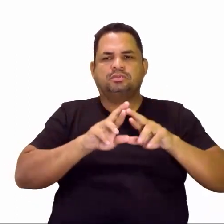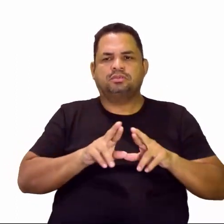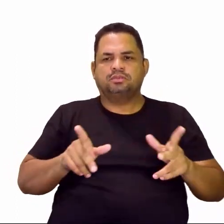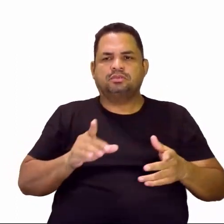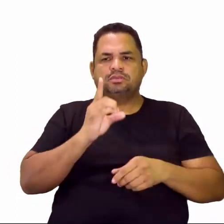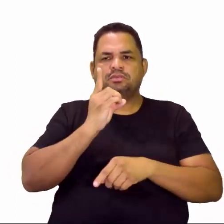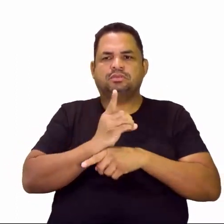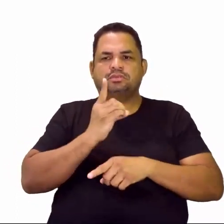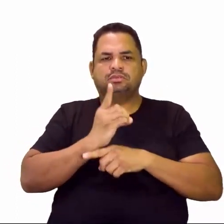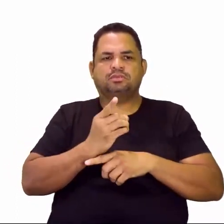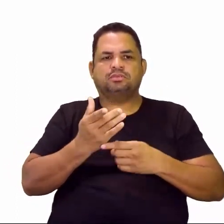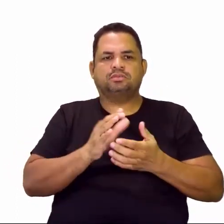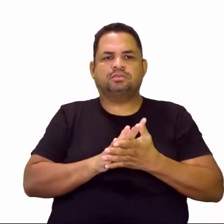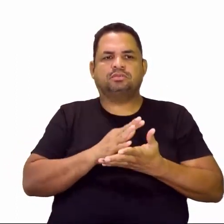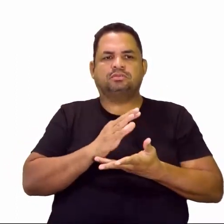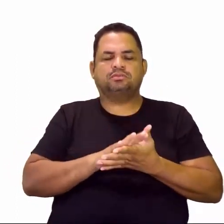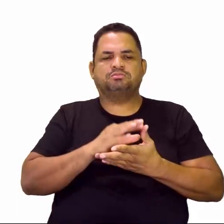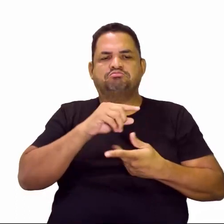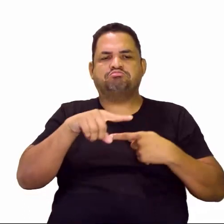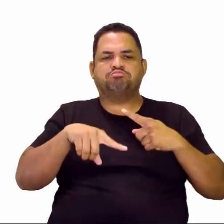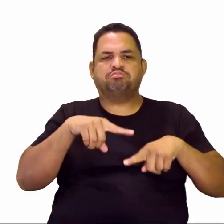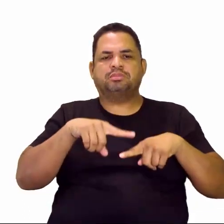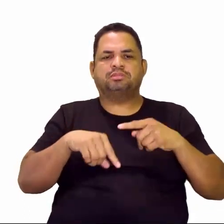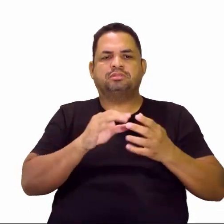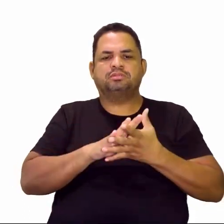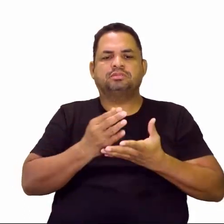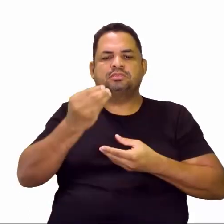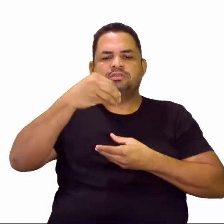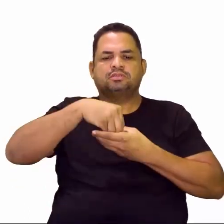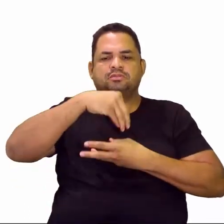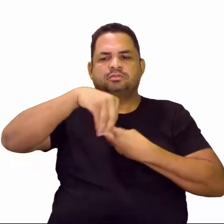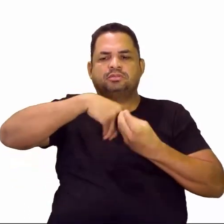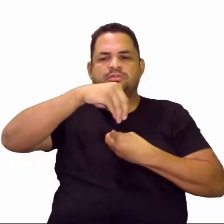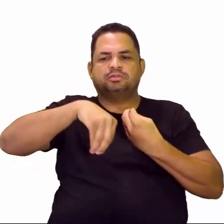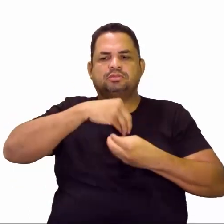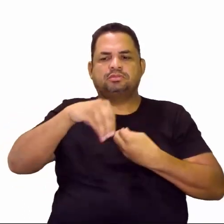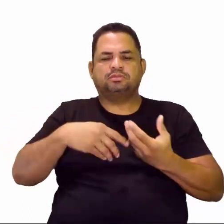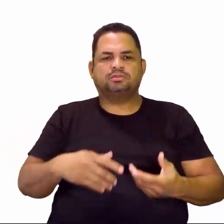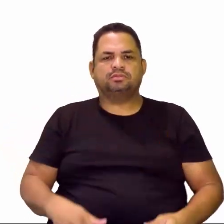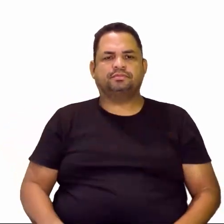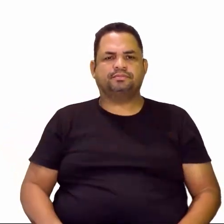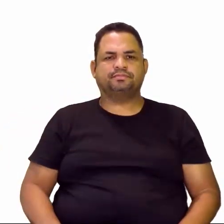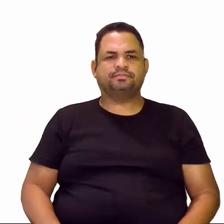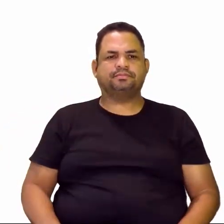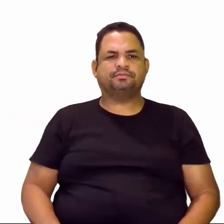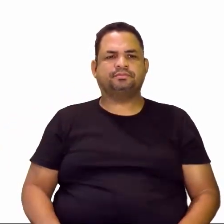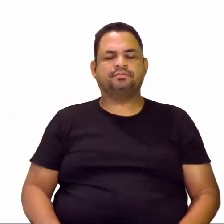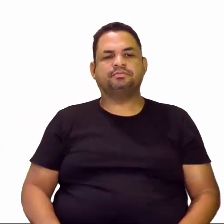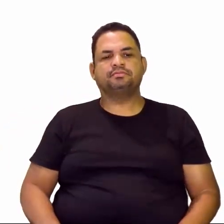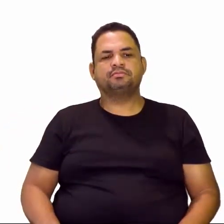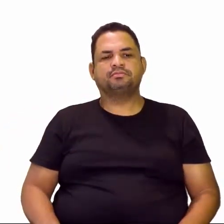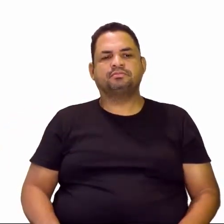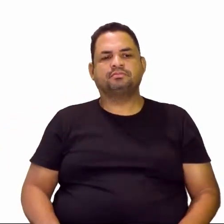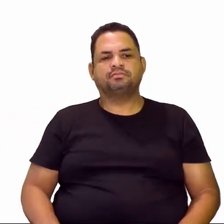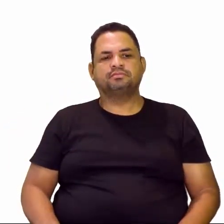separação por diferença de densidade entre os compostos que formam a mistura.